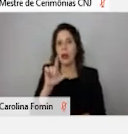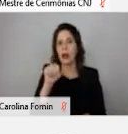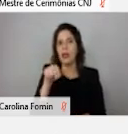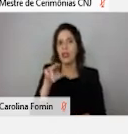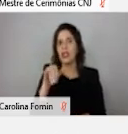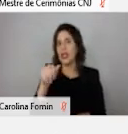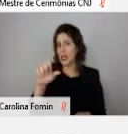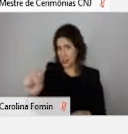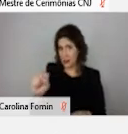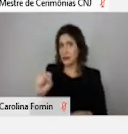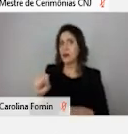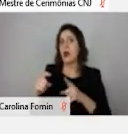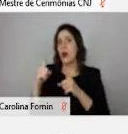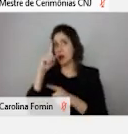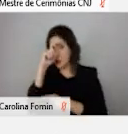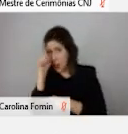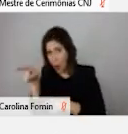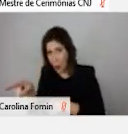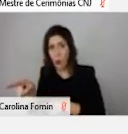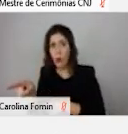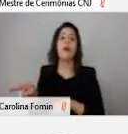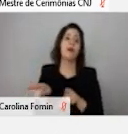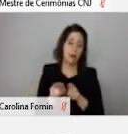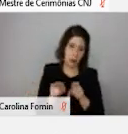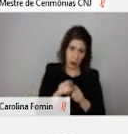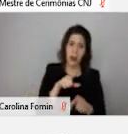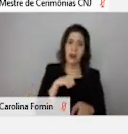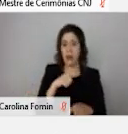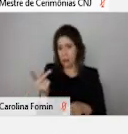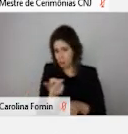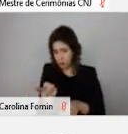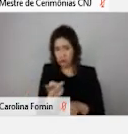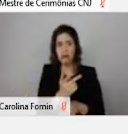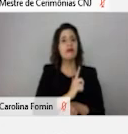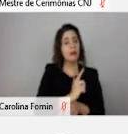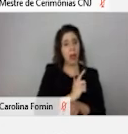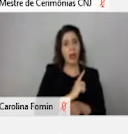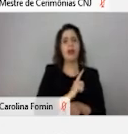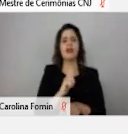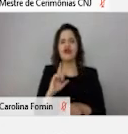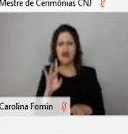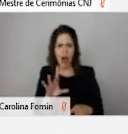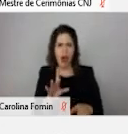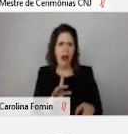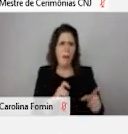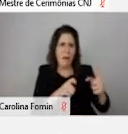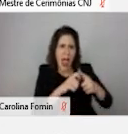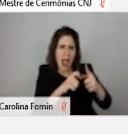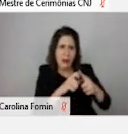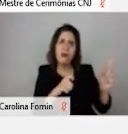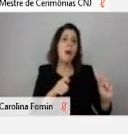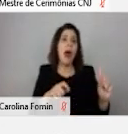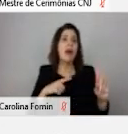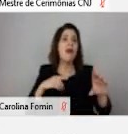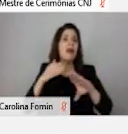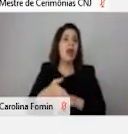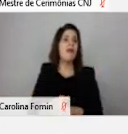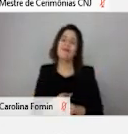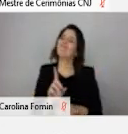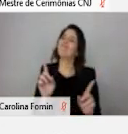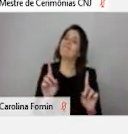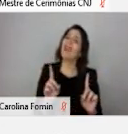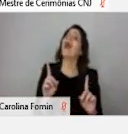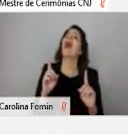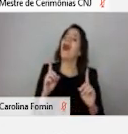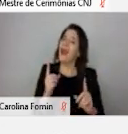novo, uma medicação específica, mas envolvem, e isso sim acho que é importante lembrar aqui, intervenção, que são equipamentos caros, que